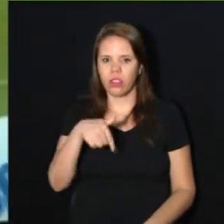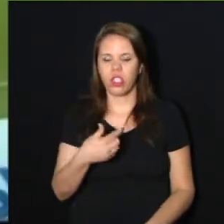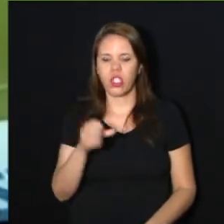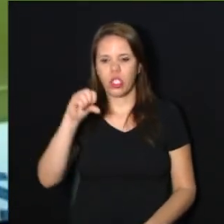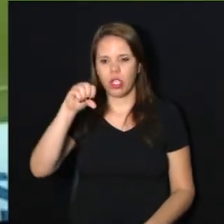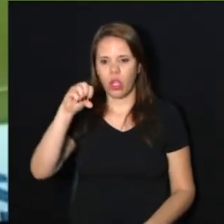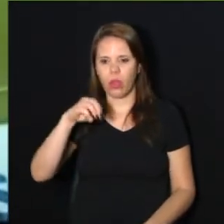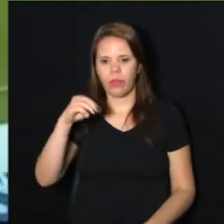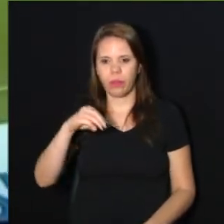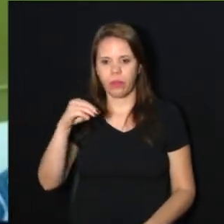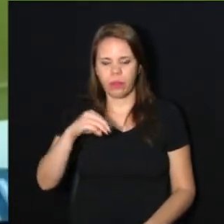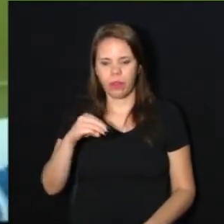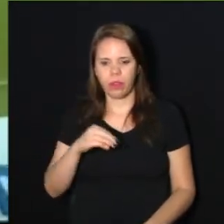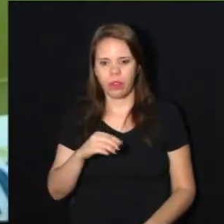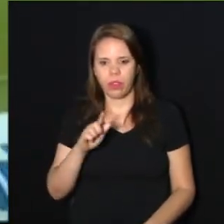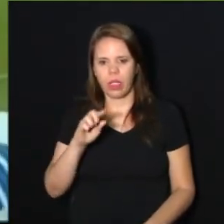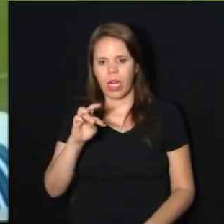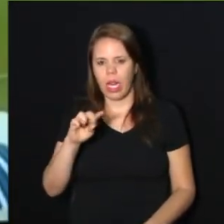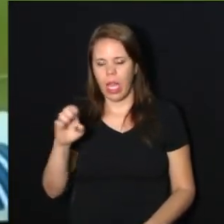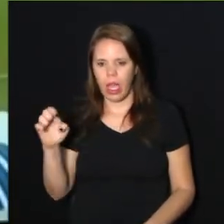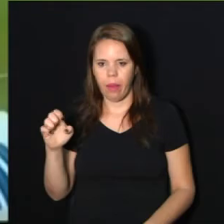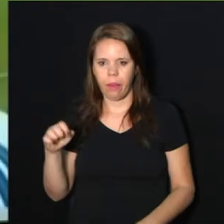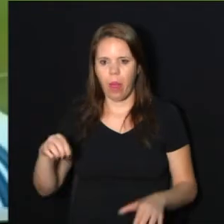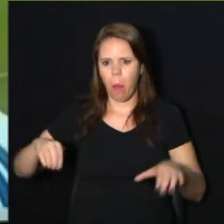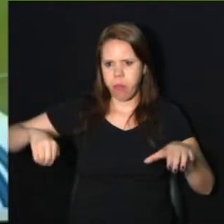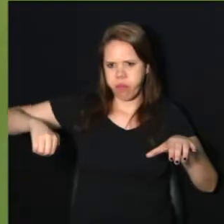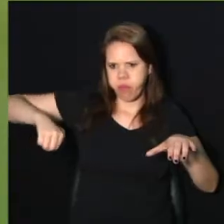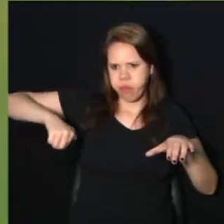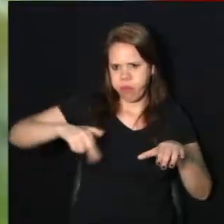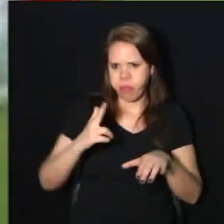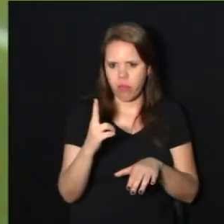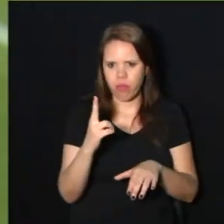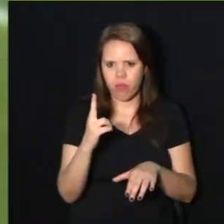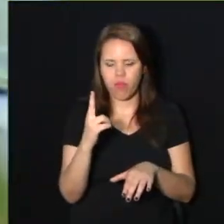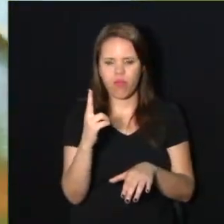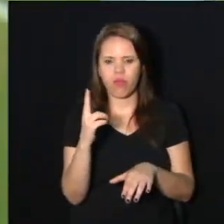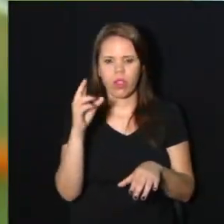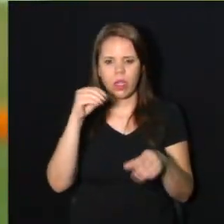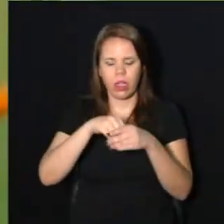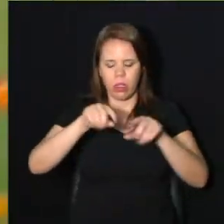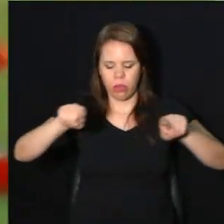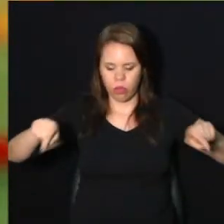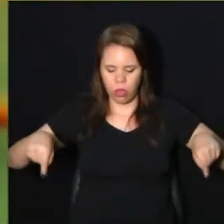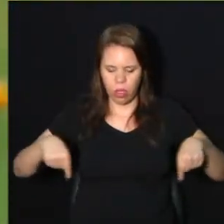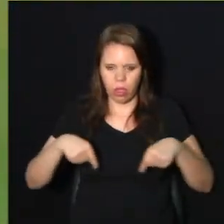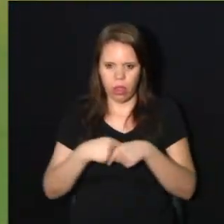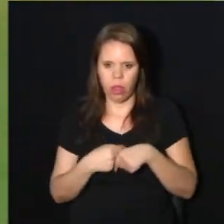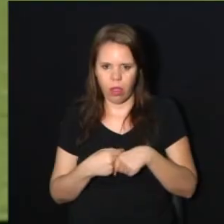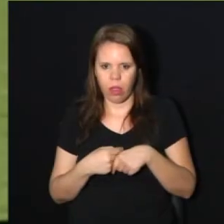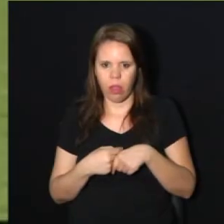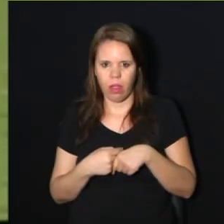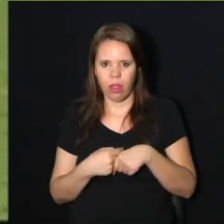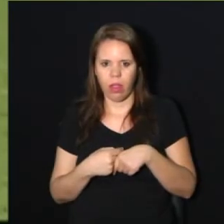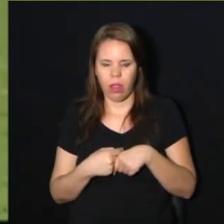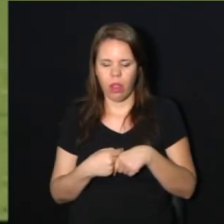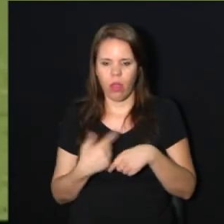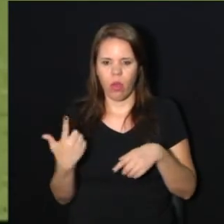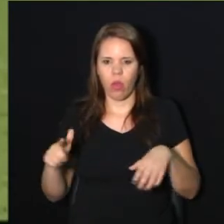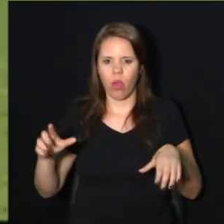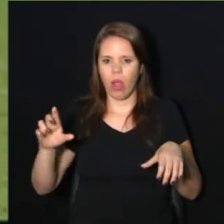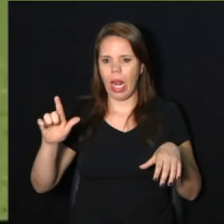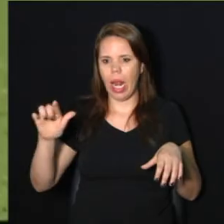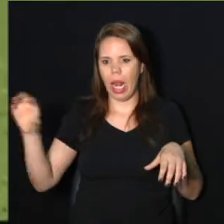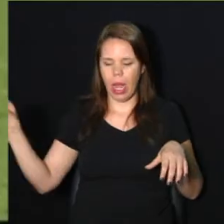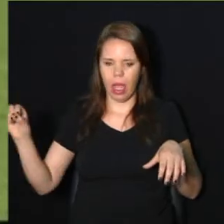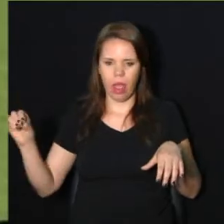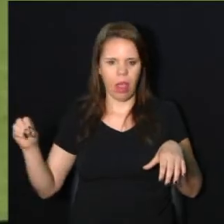9 minutos, Guilherme Guedes deu um chute em Daniel Borges dentro da área. Pênalti que o artilheiro Léo Ceará